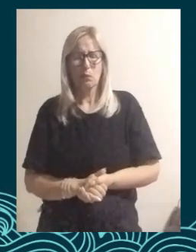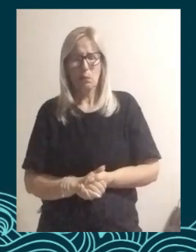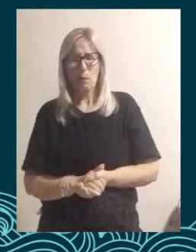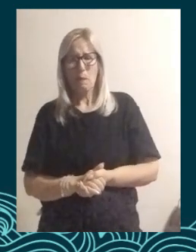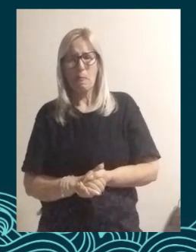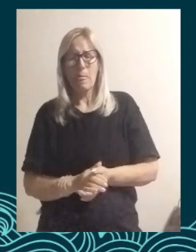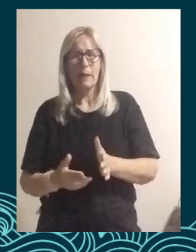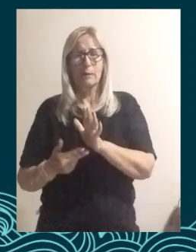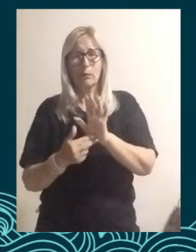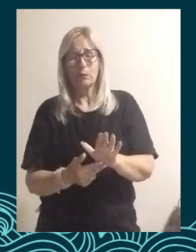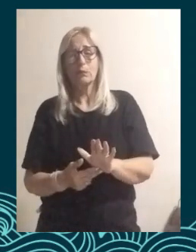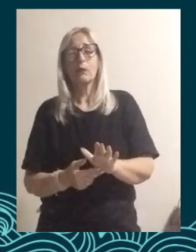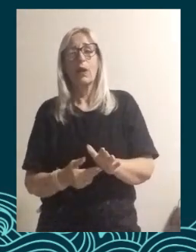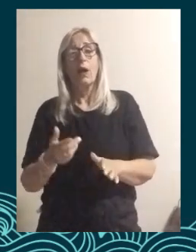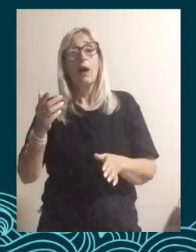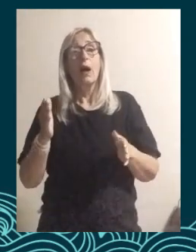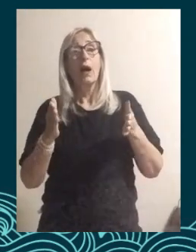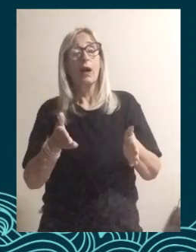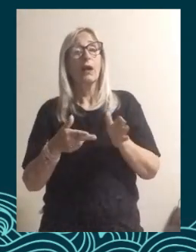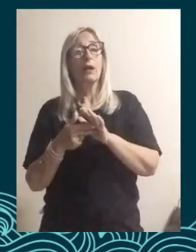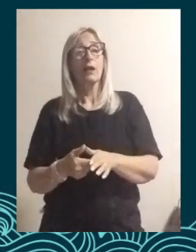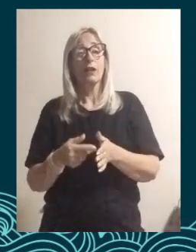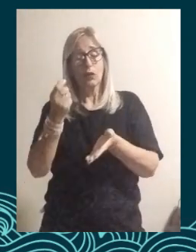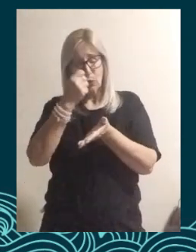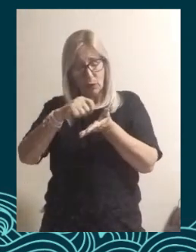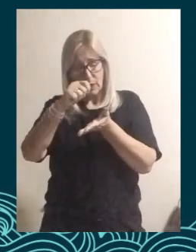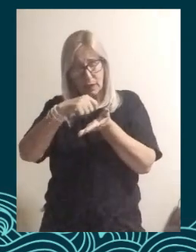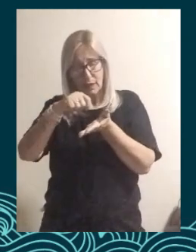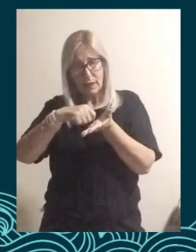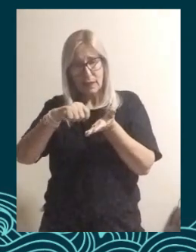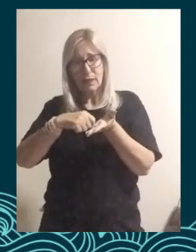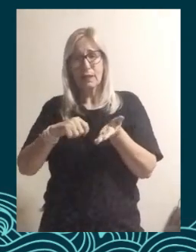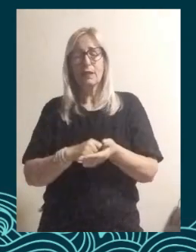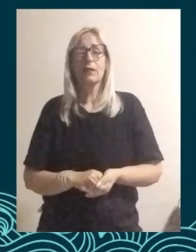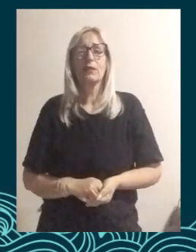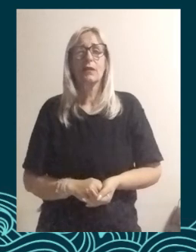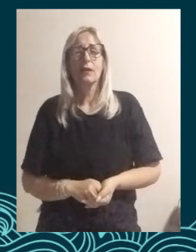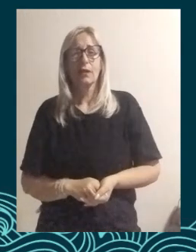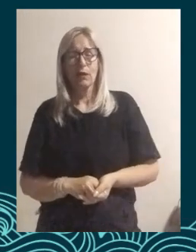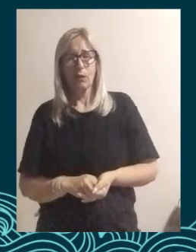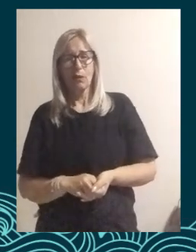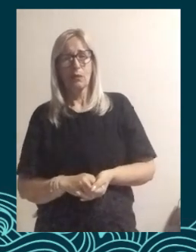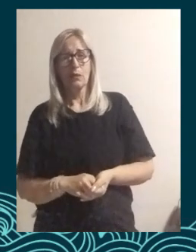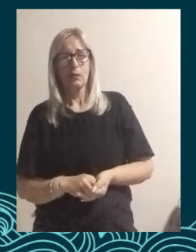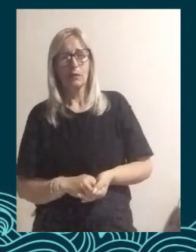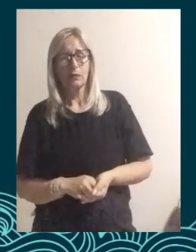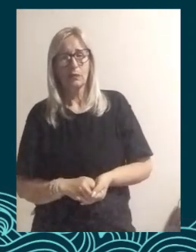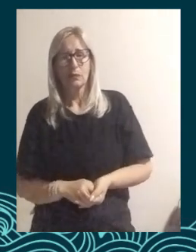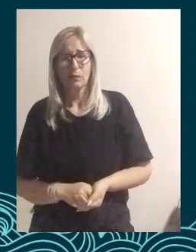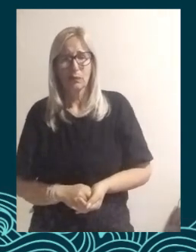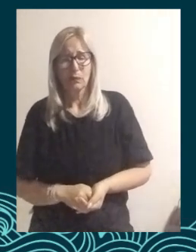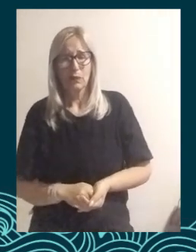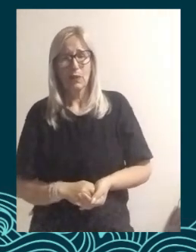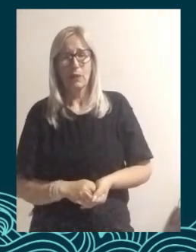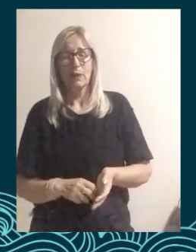ainda agora, né? E depois de tudo isso, e mais sobretudo agora, a sua relação com a escrita mesmo, além dos diários de